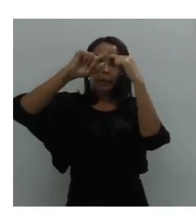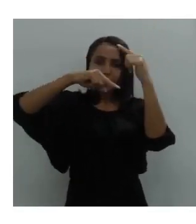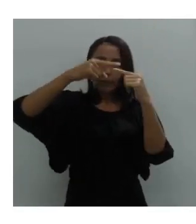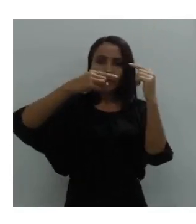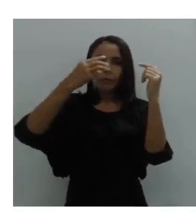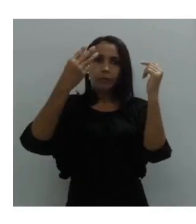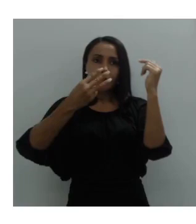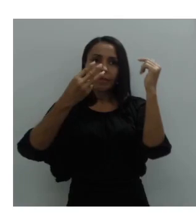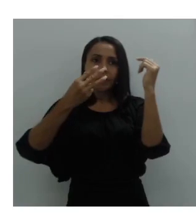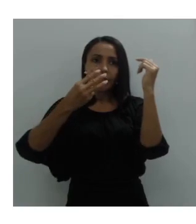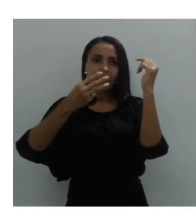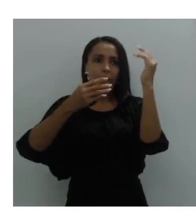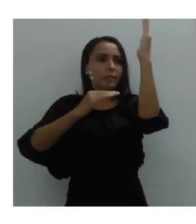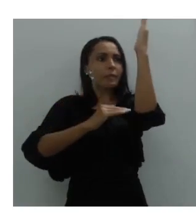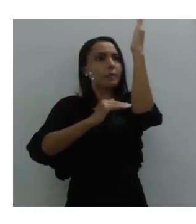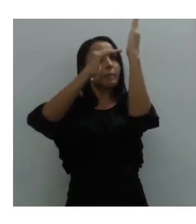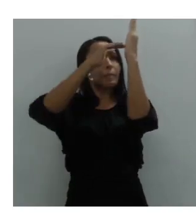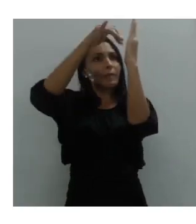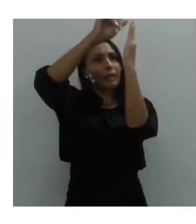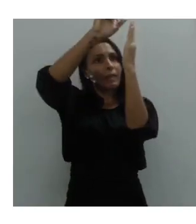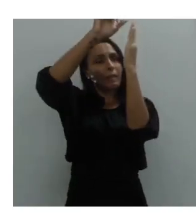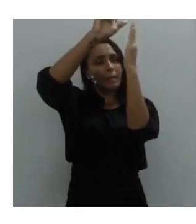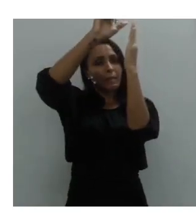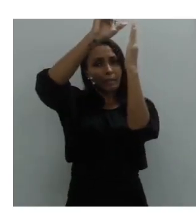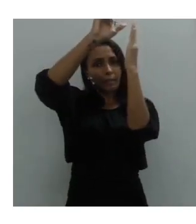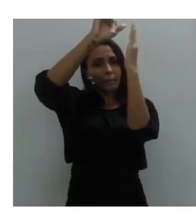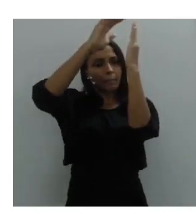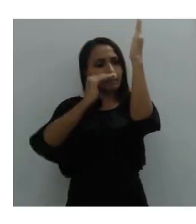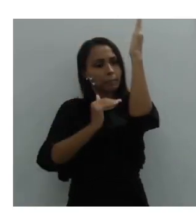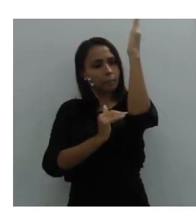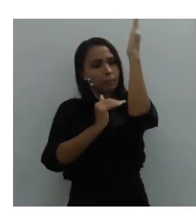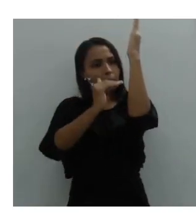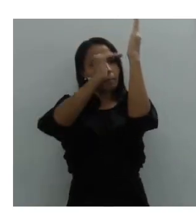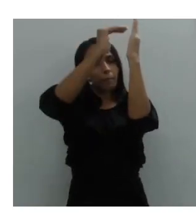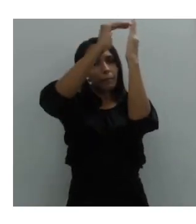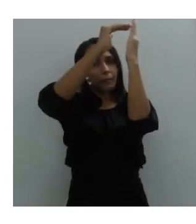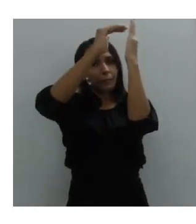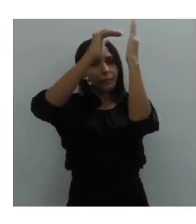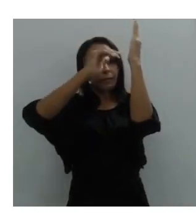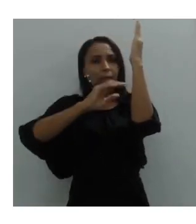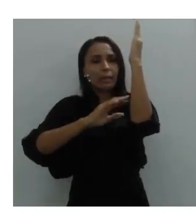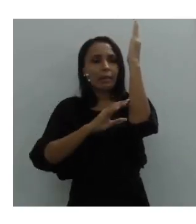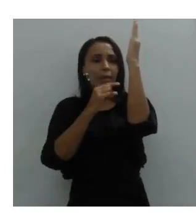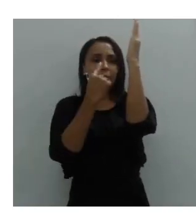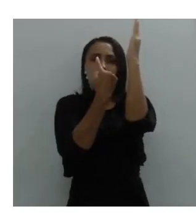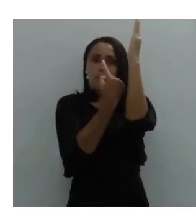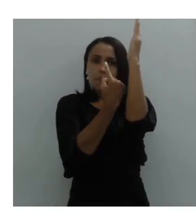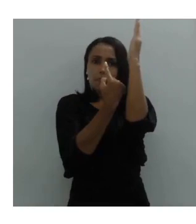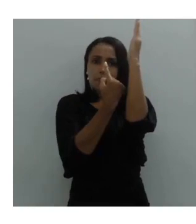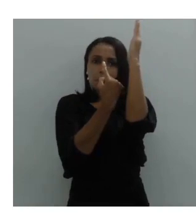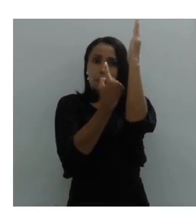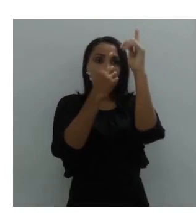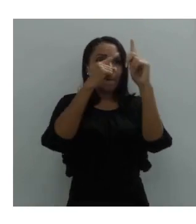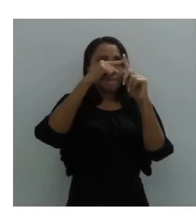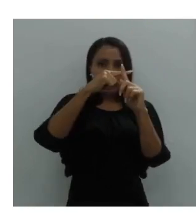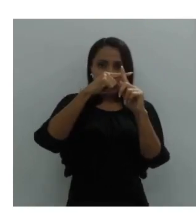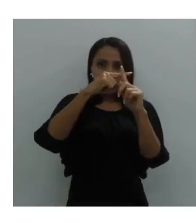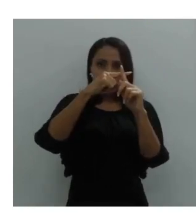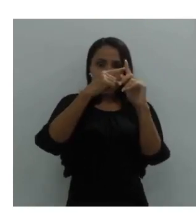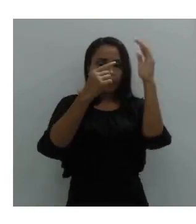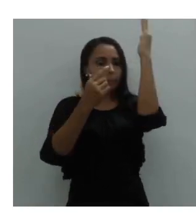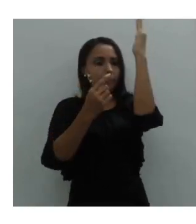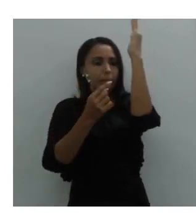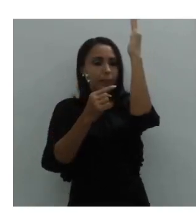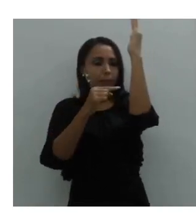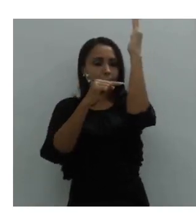y, que representa o eixo dos y. Só que esse número 1 ele é um número positivo. No eixo